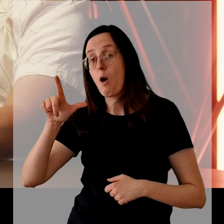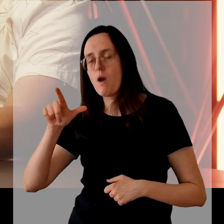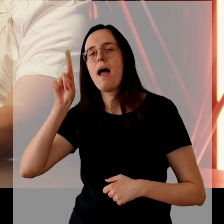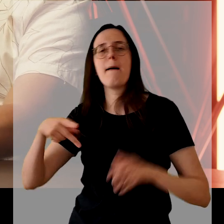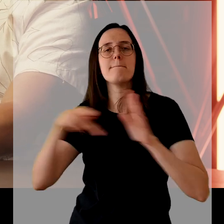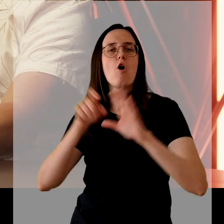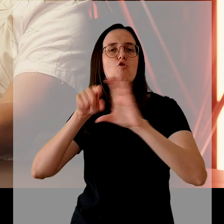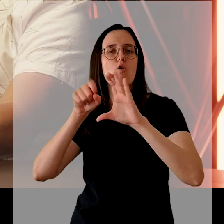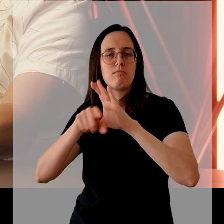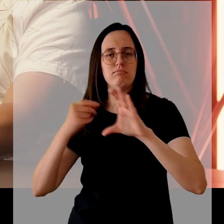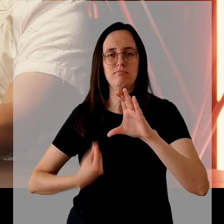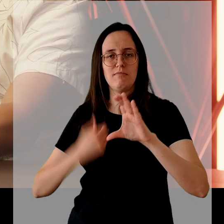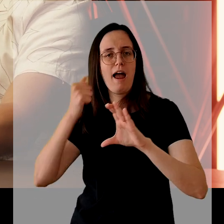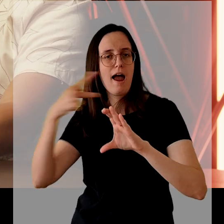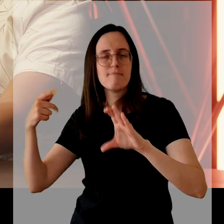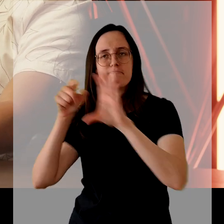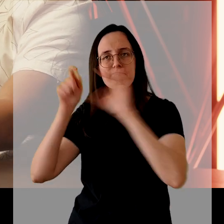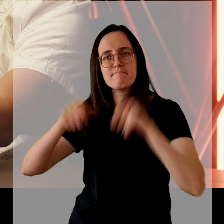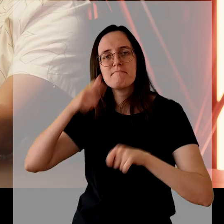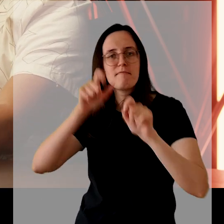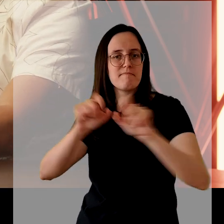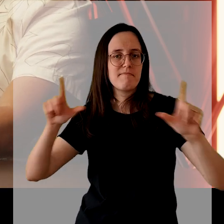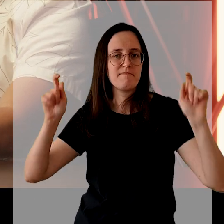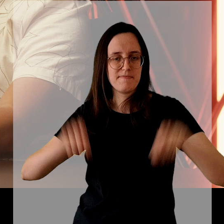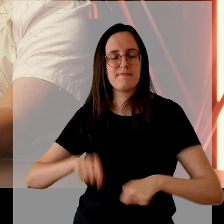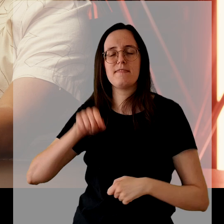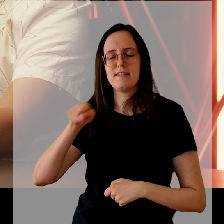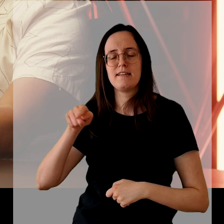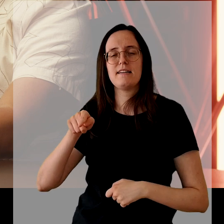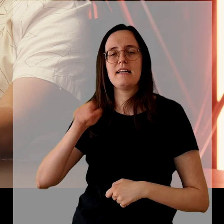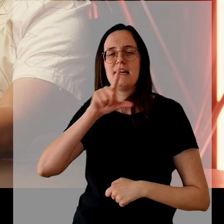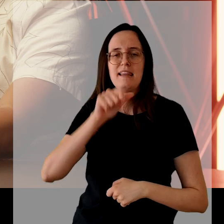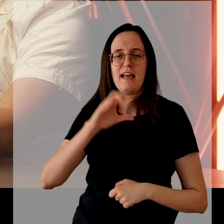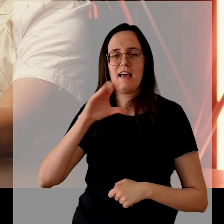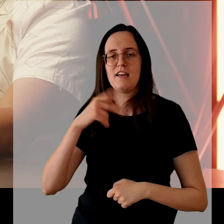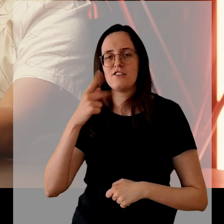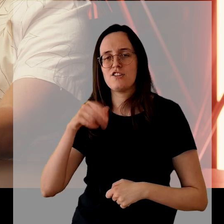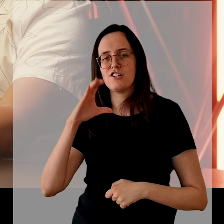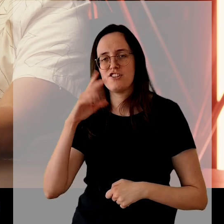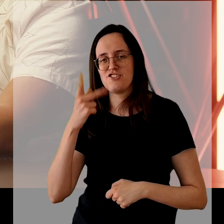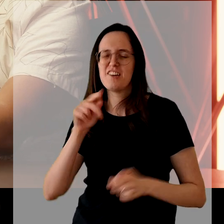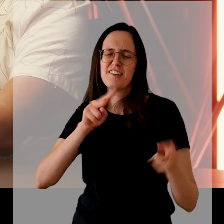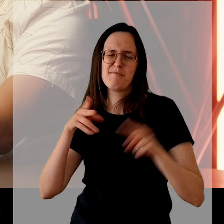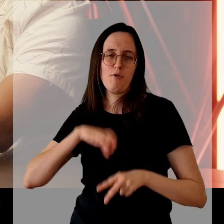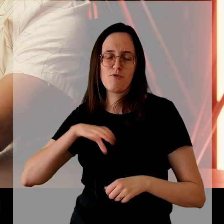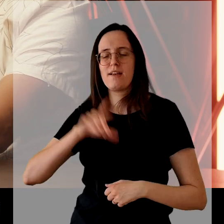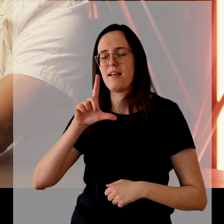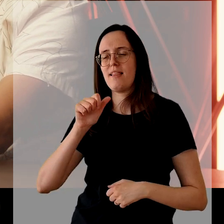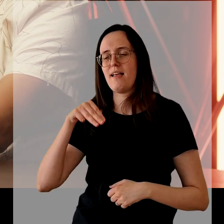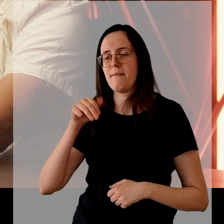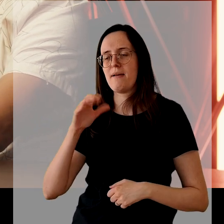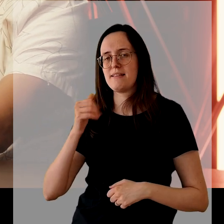Ah, legal. Quem quiser ver pode assistir lá. O Latiantia foi, por exemplo, uma das questões que